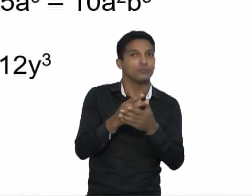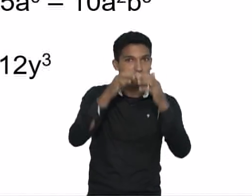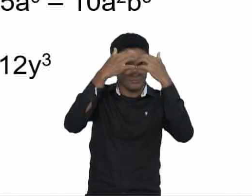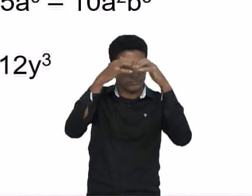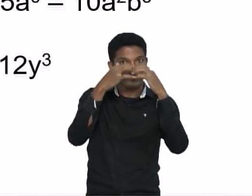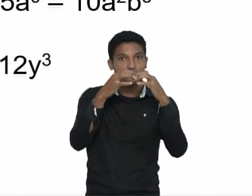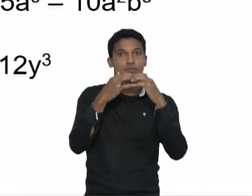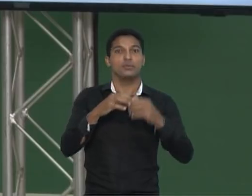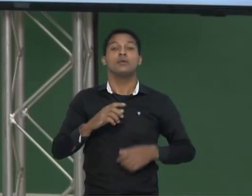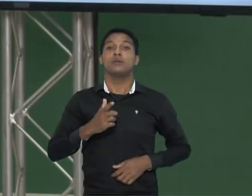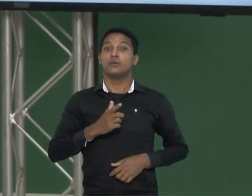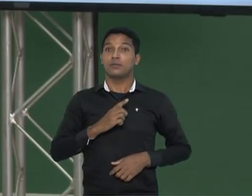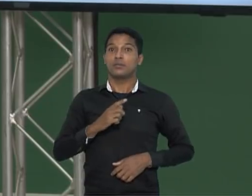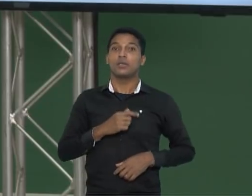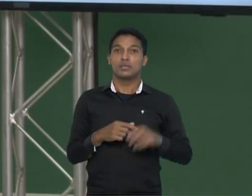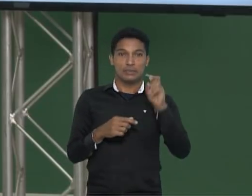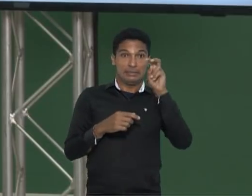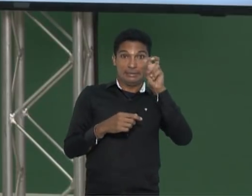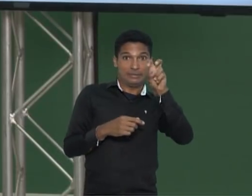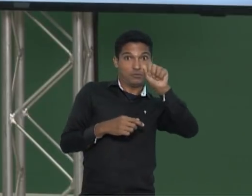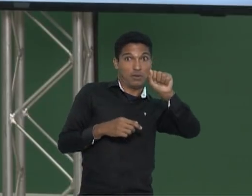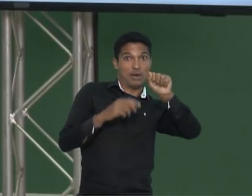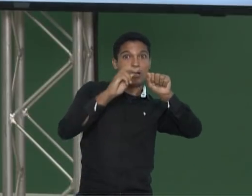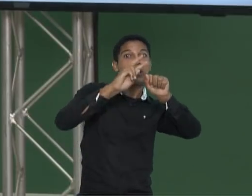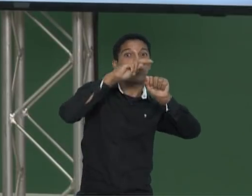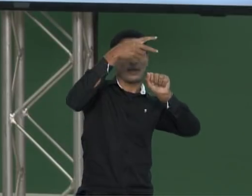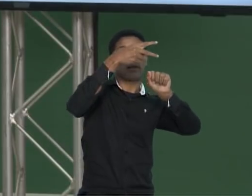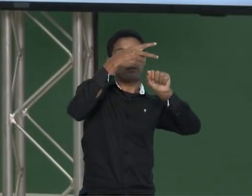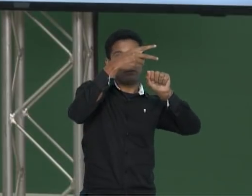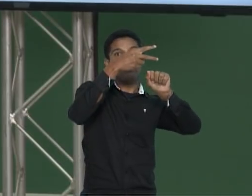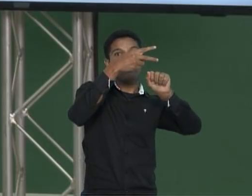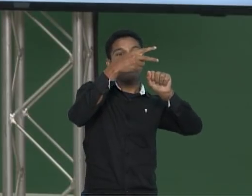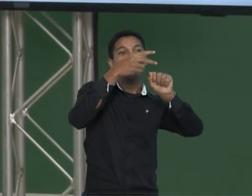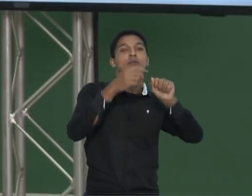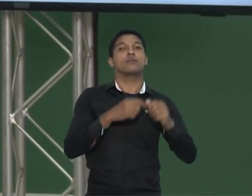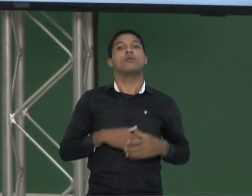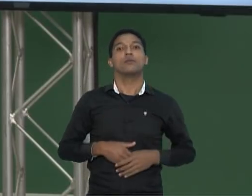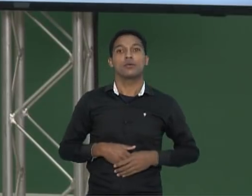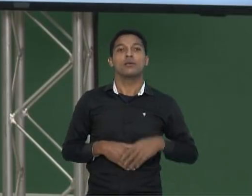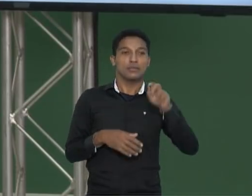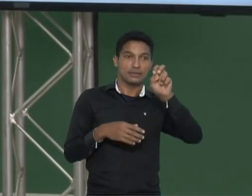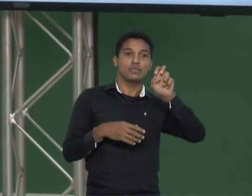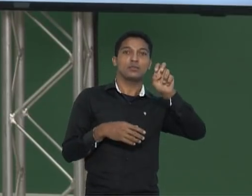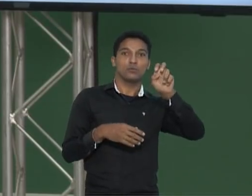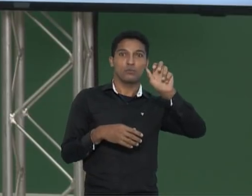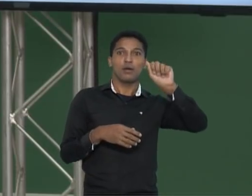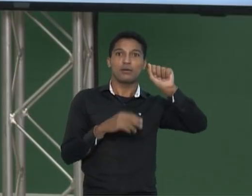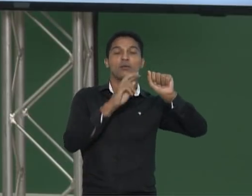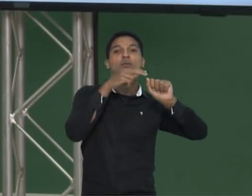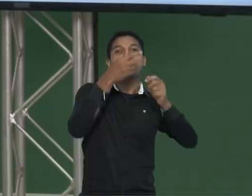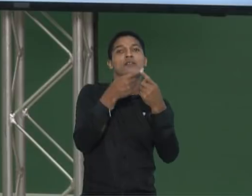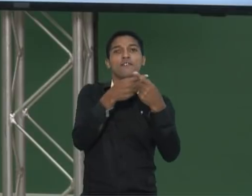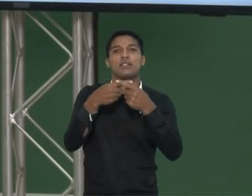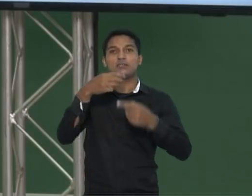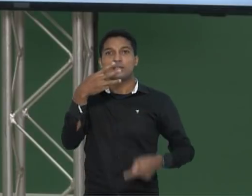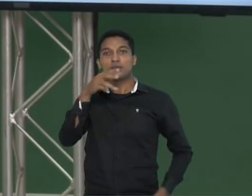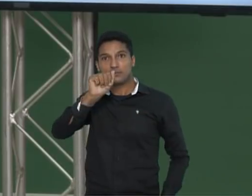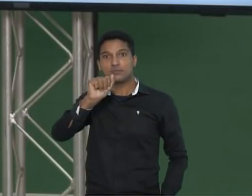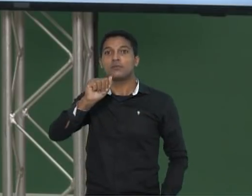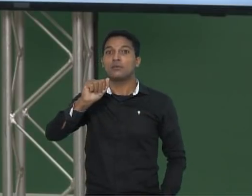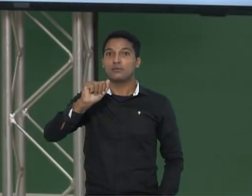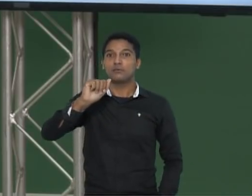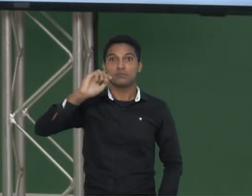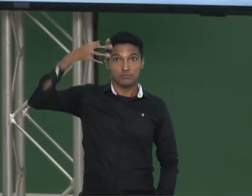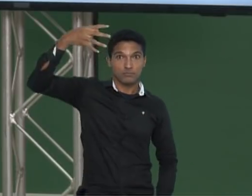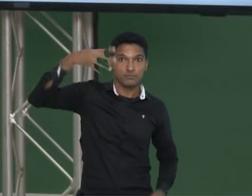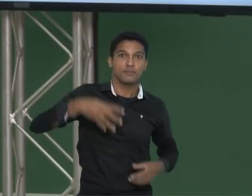agora 5a ao quadrado. Eu vou multiplicar 5a ao quadrado vezes 3a à quarta. Vamos lá? Olha